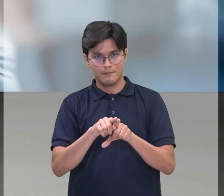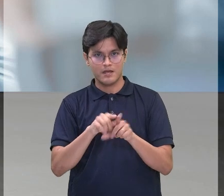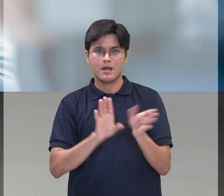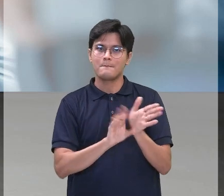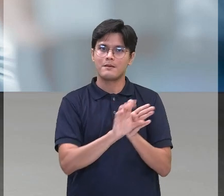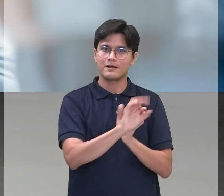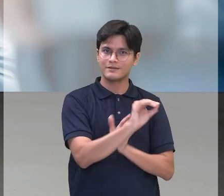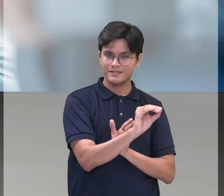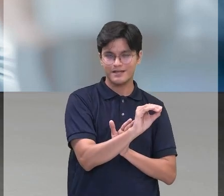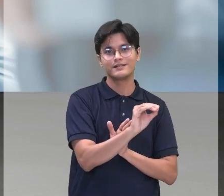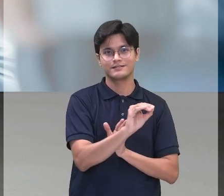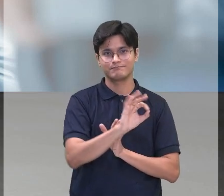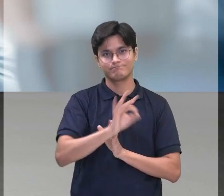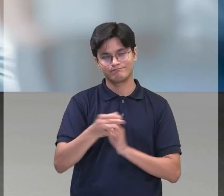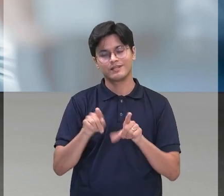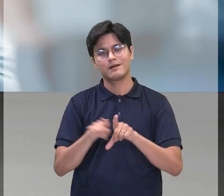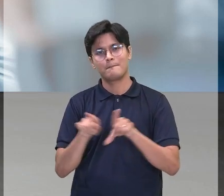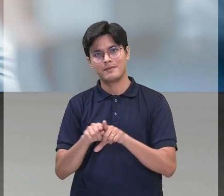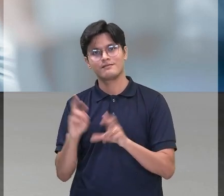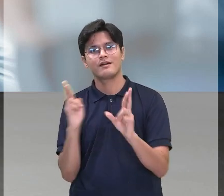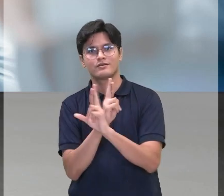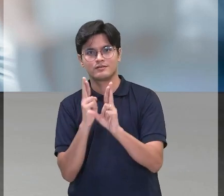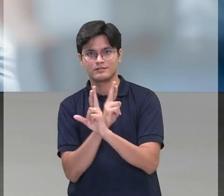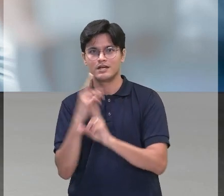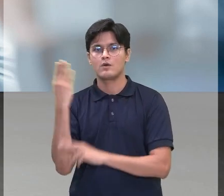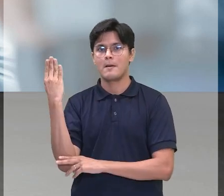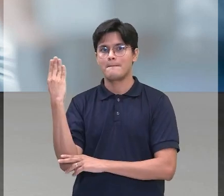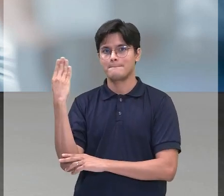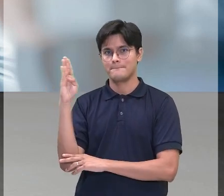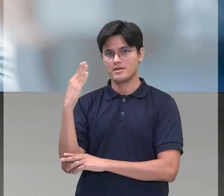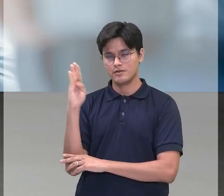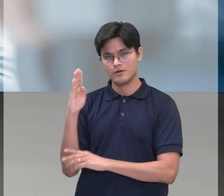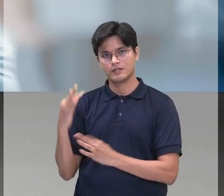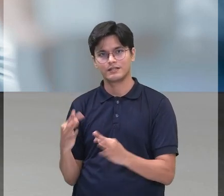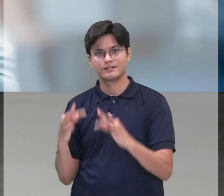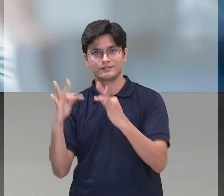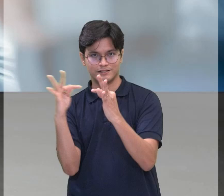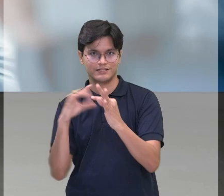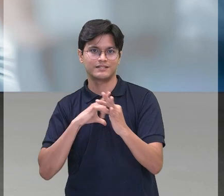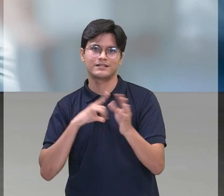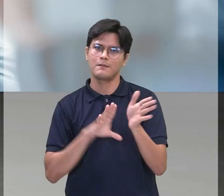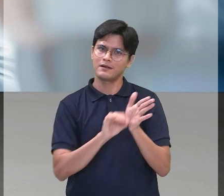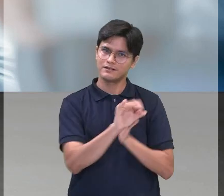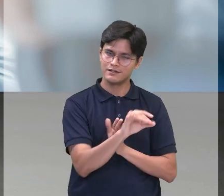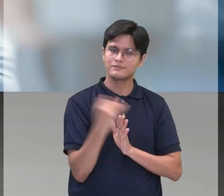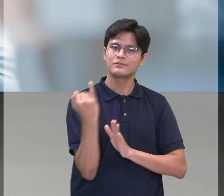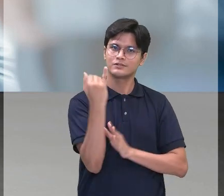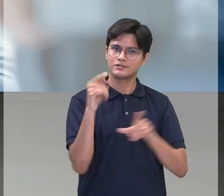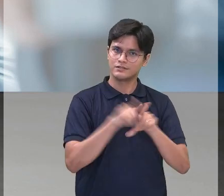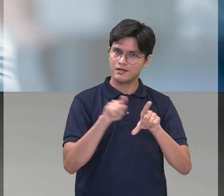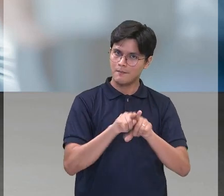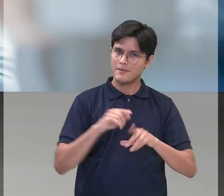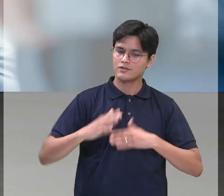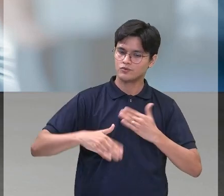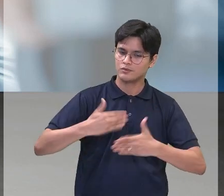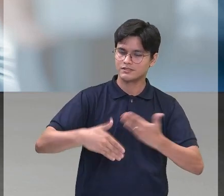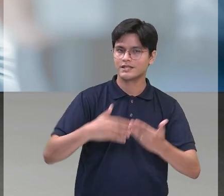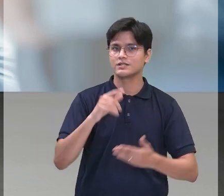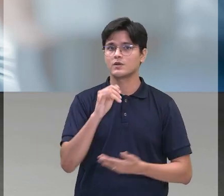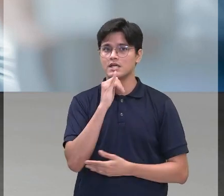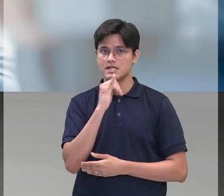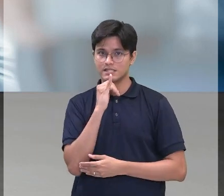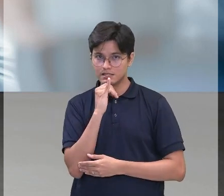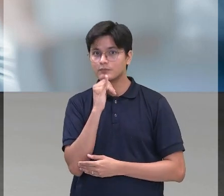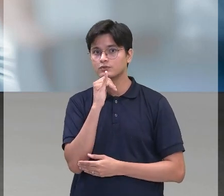de bactérias. Existem também bactérias que são importantes ali nesse processo. Tá? E aqueles furinhos do queijo, por